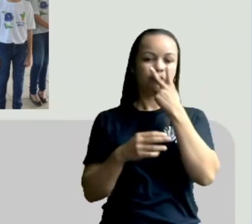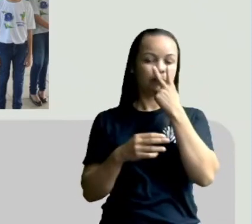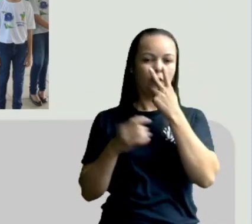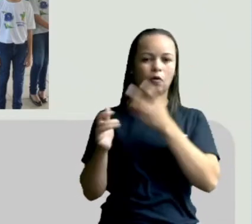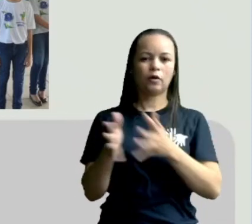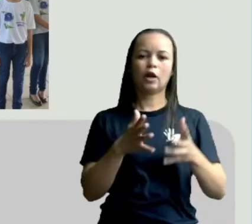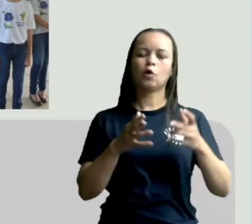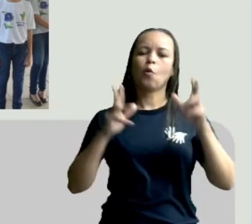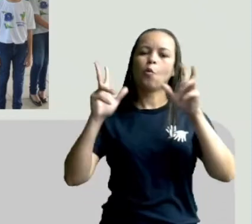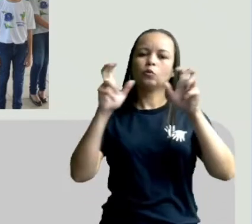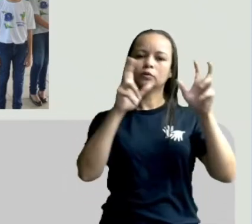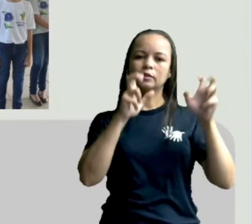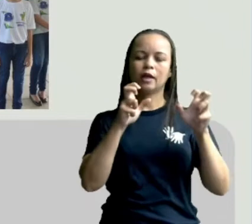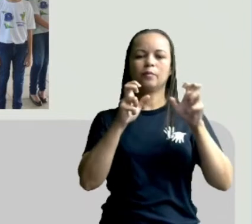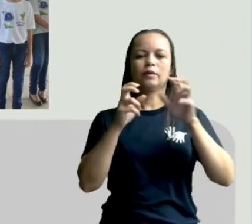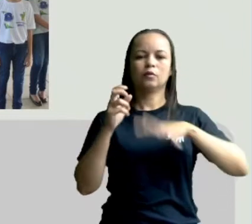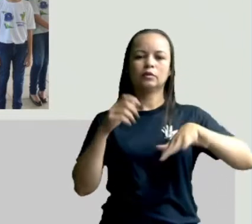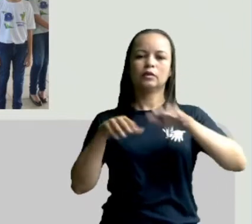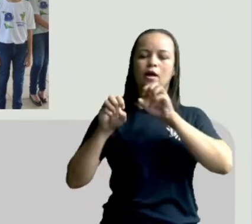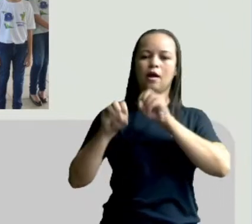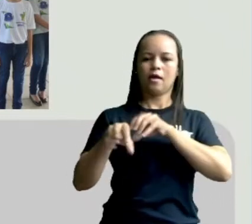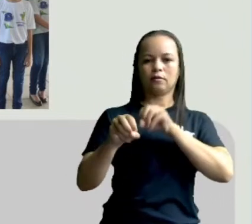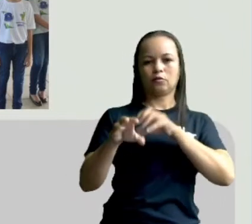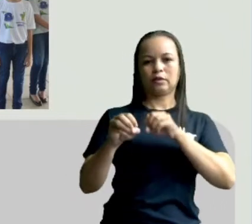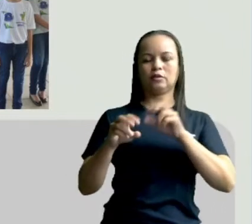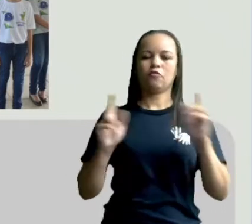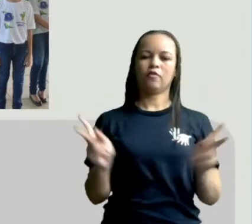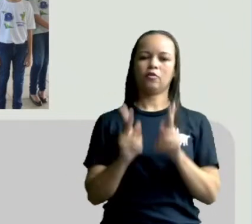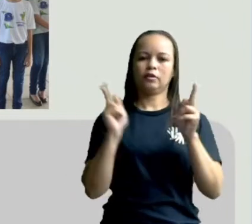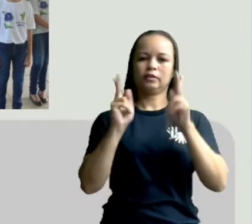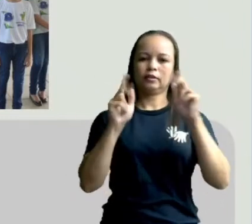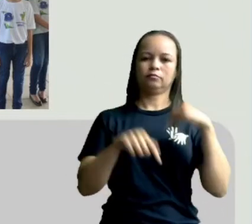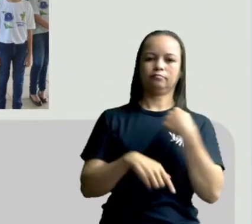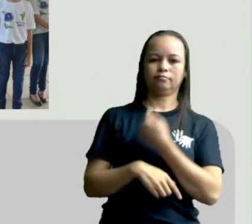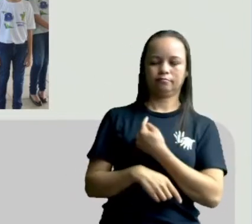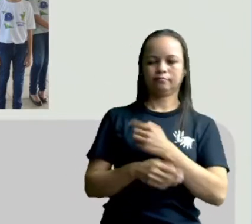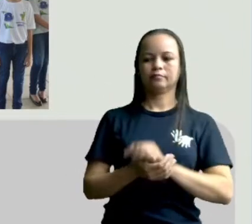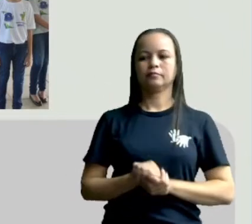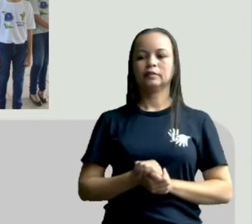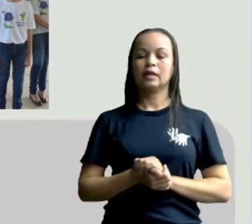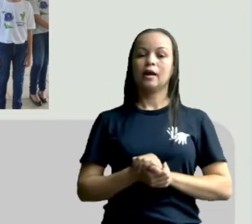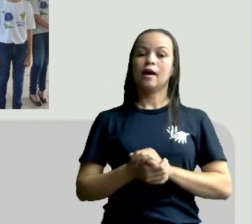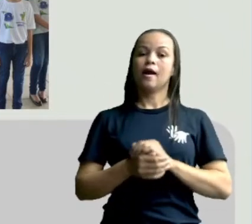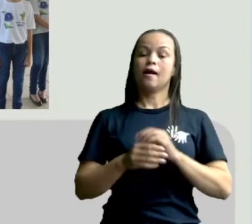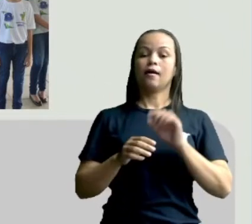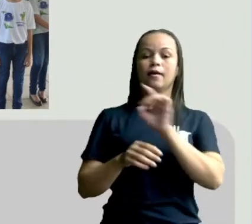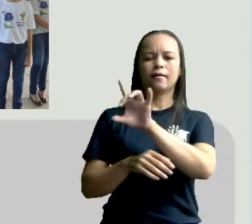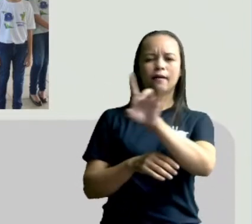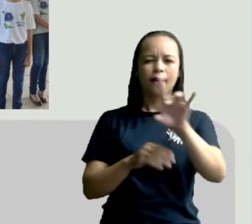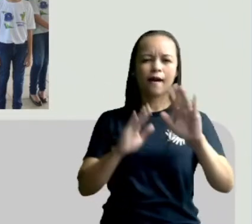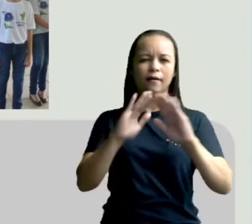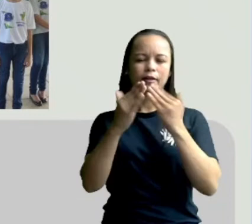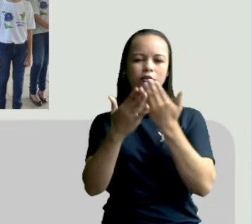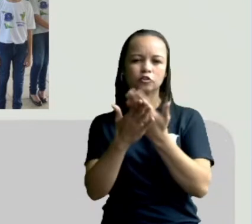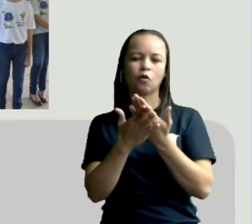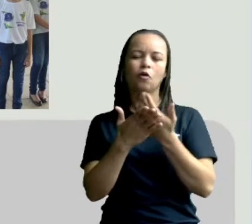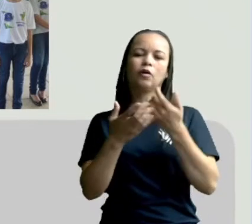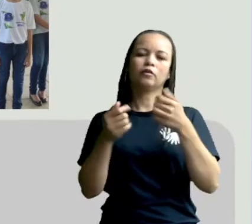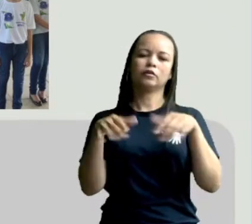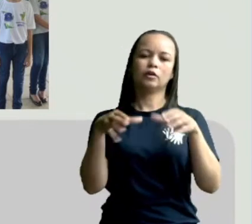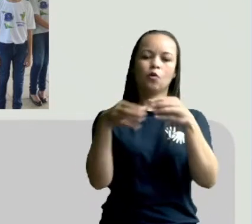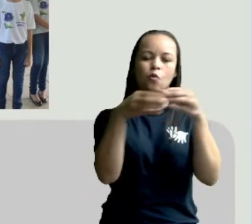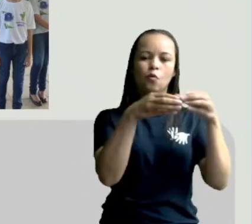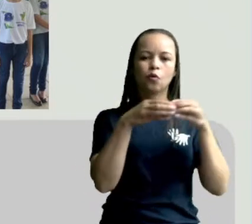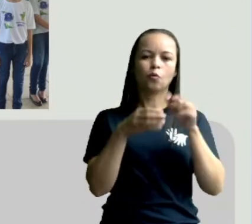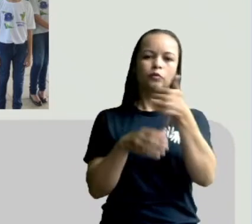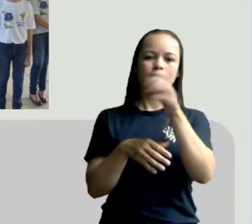tema Humanização na Educação, valorizando o que é nosso. Cada colégio foi representado por uma comitiva de 10 pessoas, entre